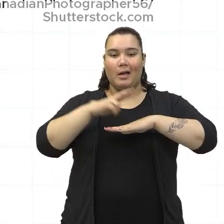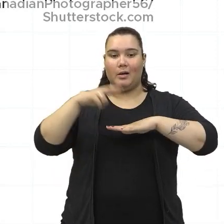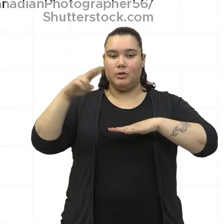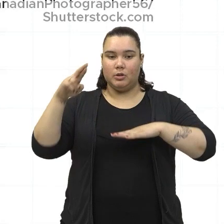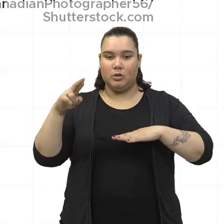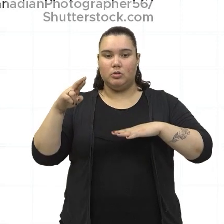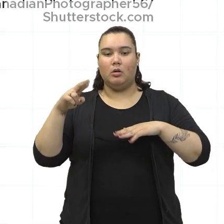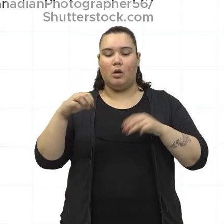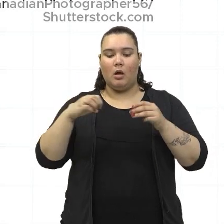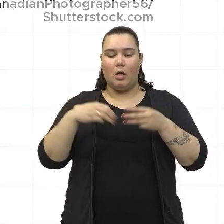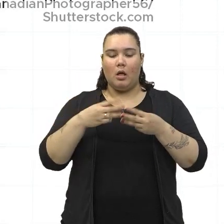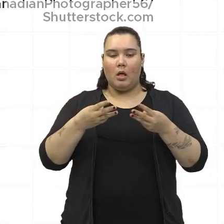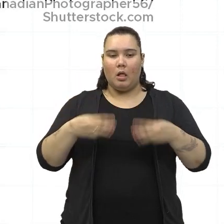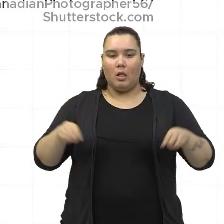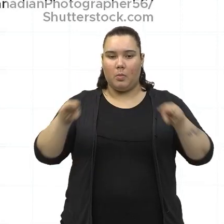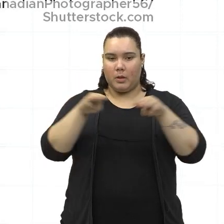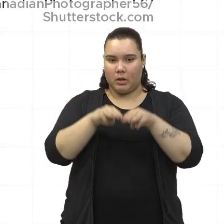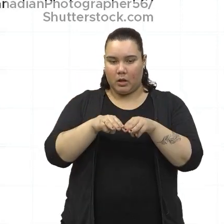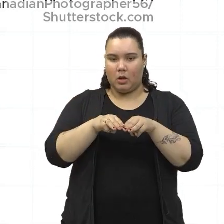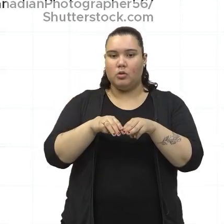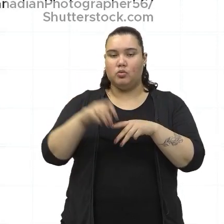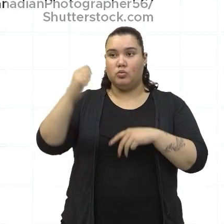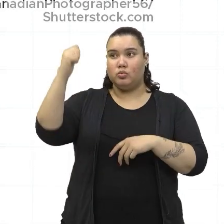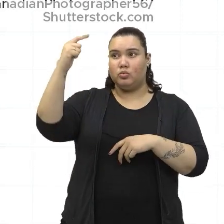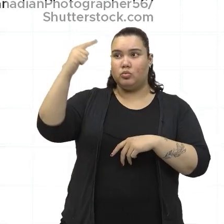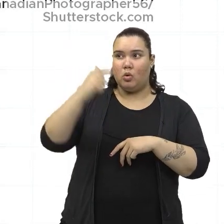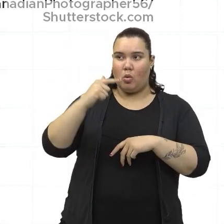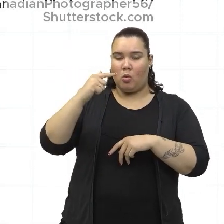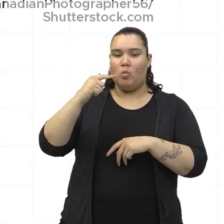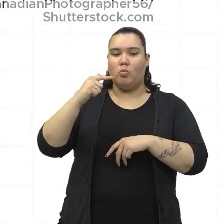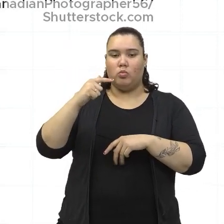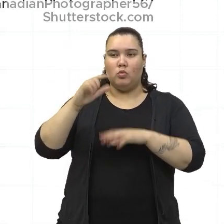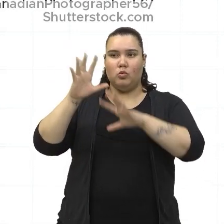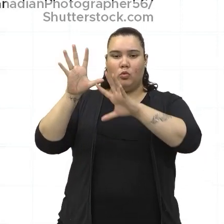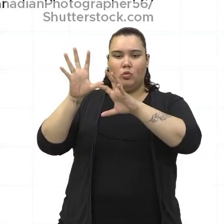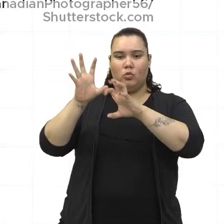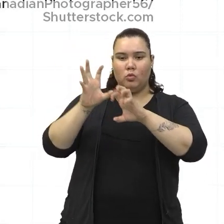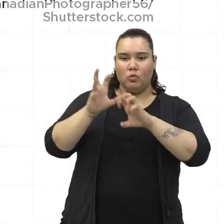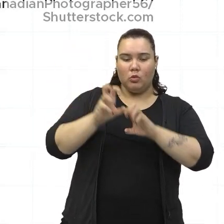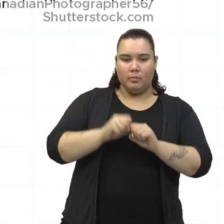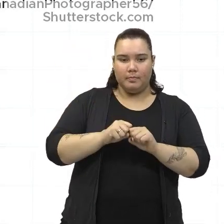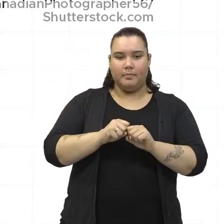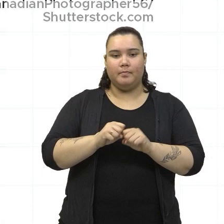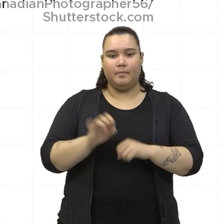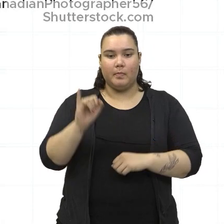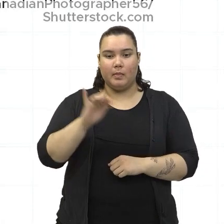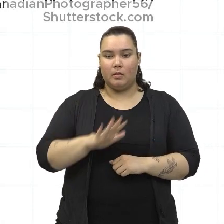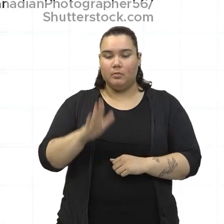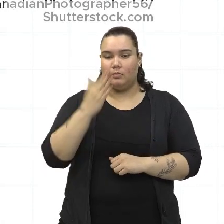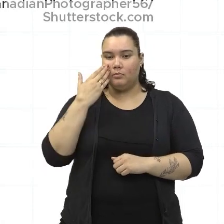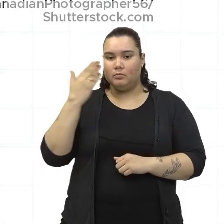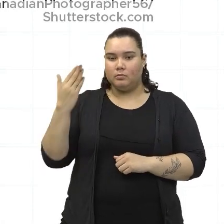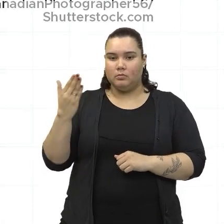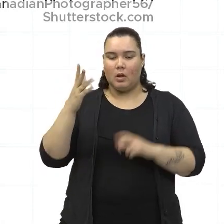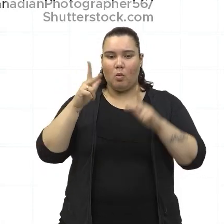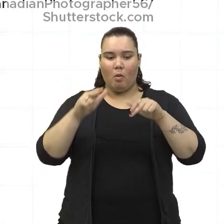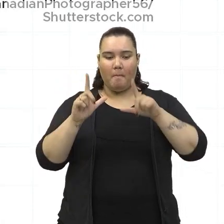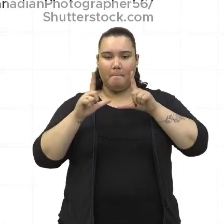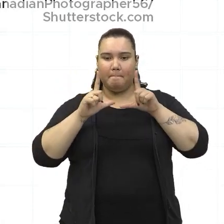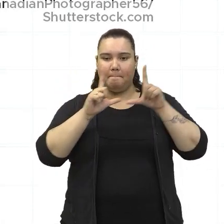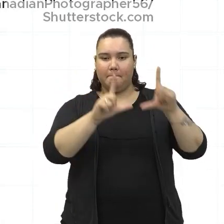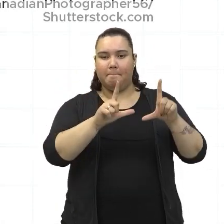radiações eletromagnéticas emitidas pelo Sol. Então, como você pode observar aí na imagem, essas placas, né,